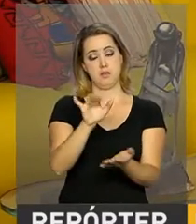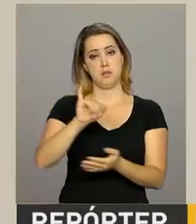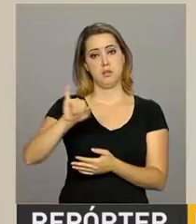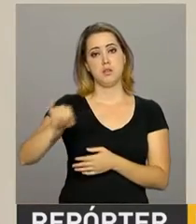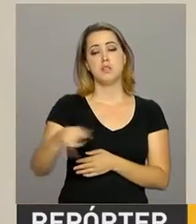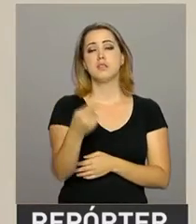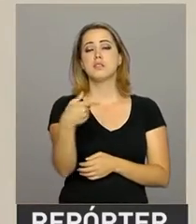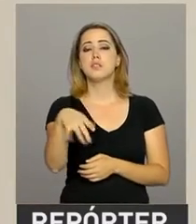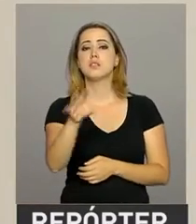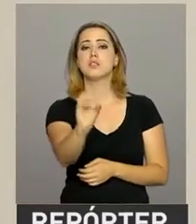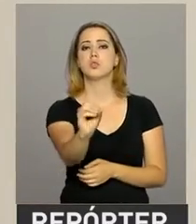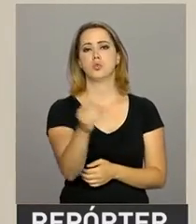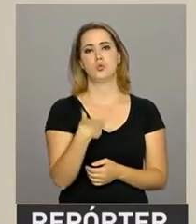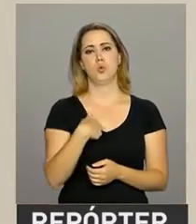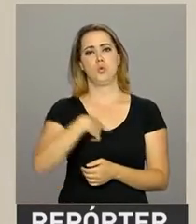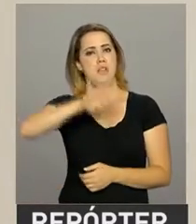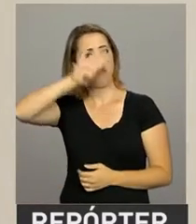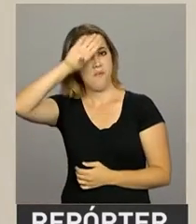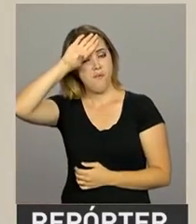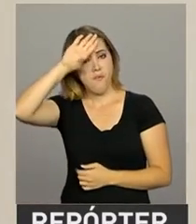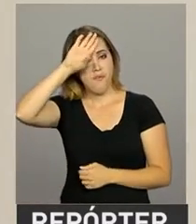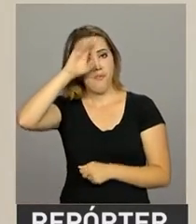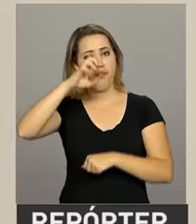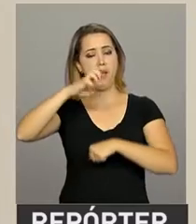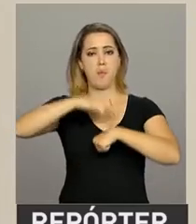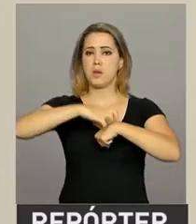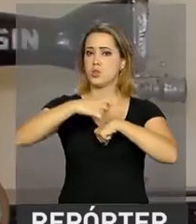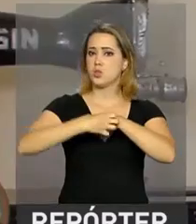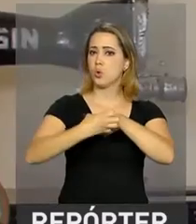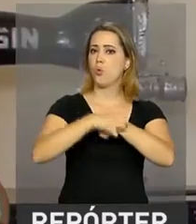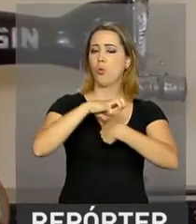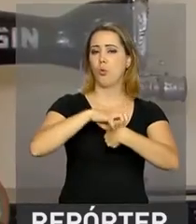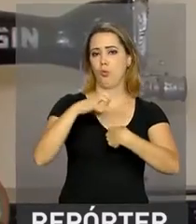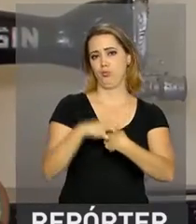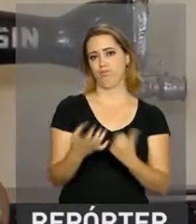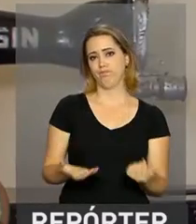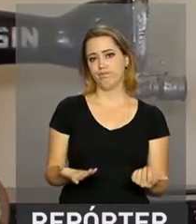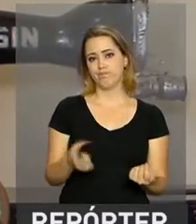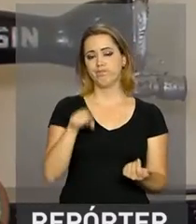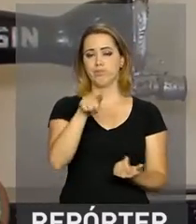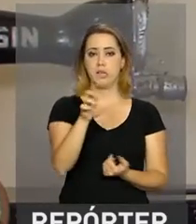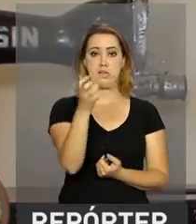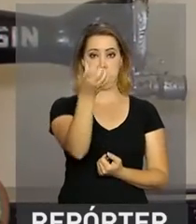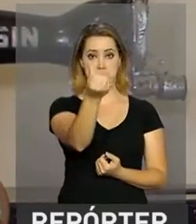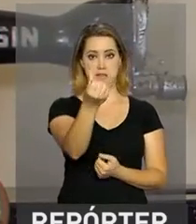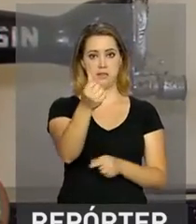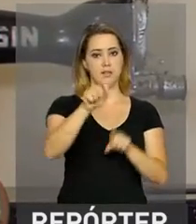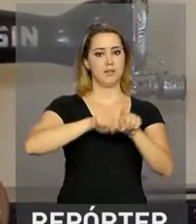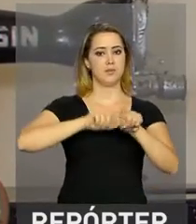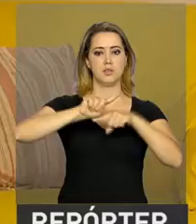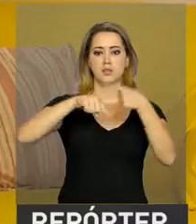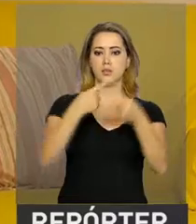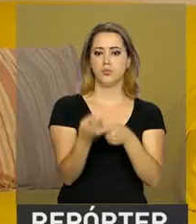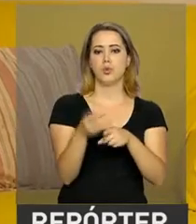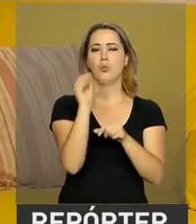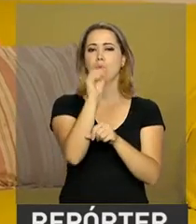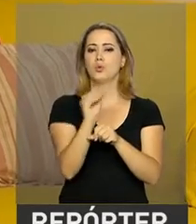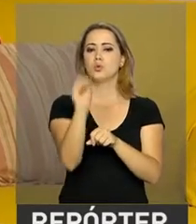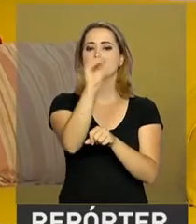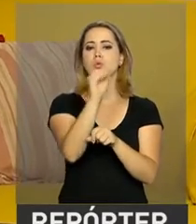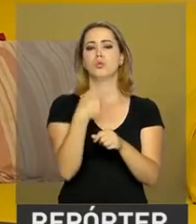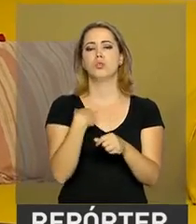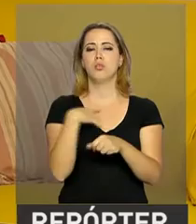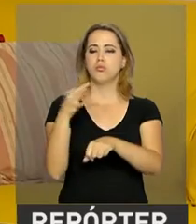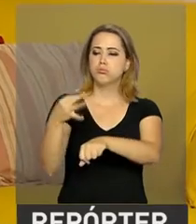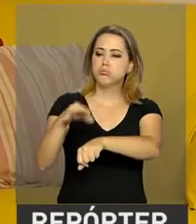são joão com a febre chikungunya doença que pegou na cidade lá se vão mais de seis meses de um tratamento que inclui a